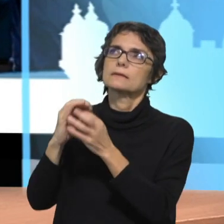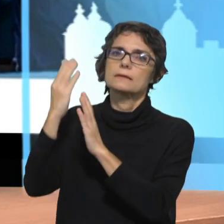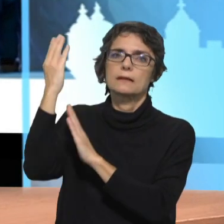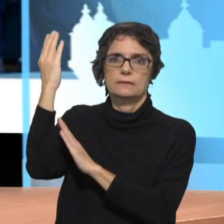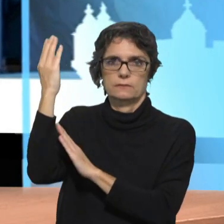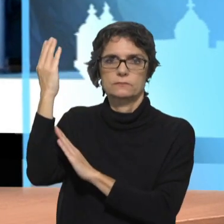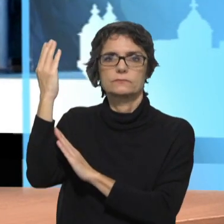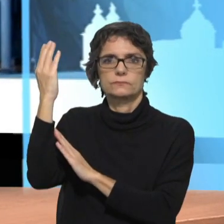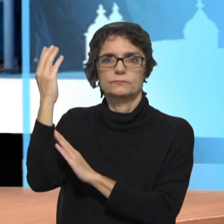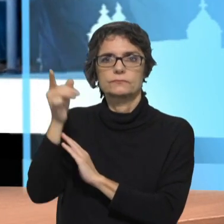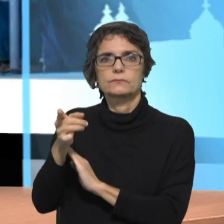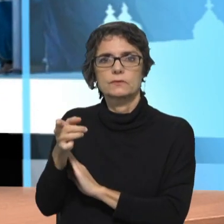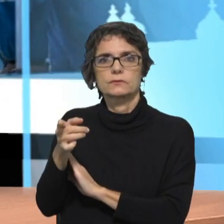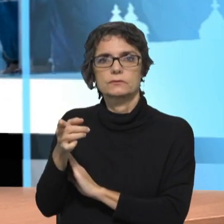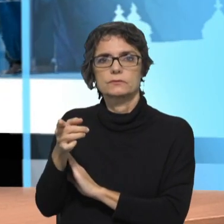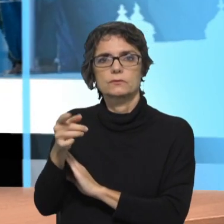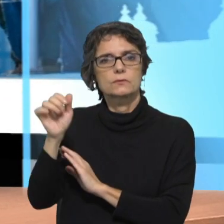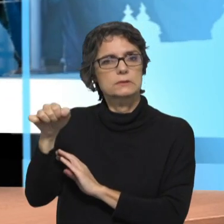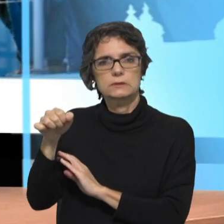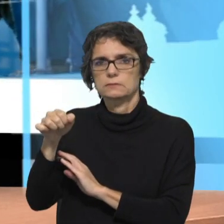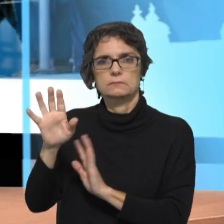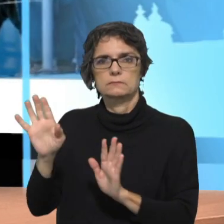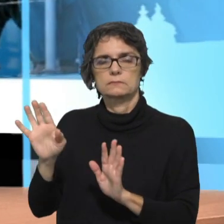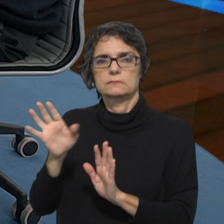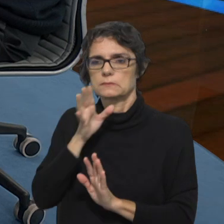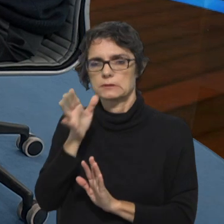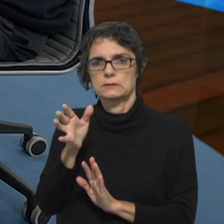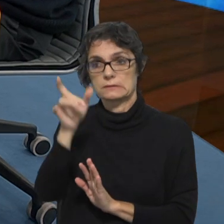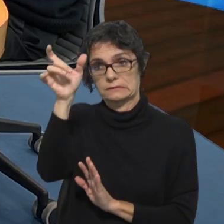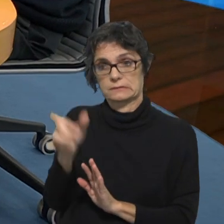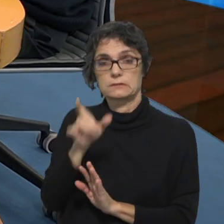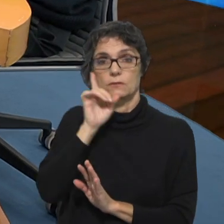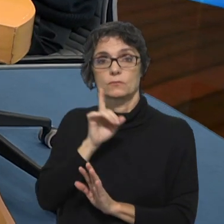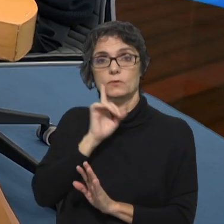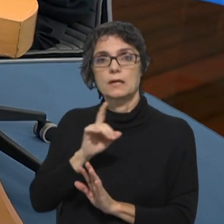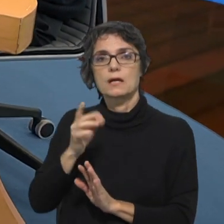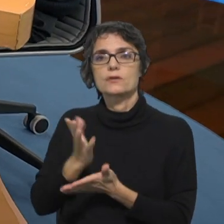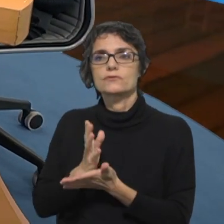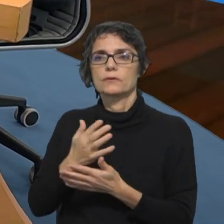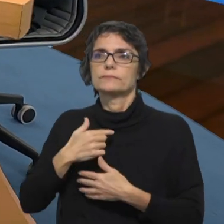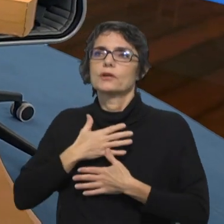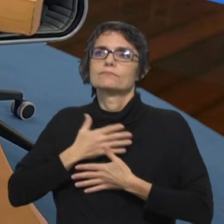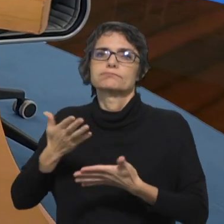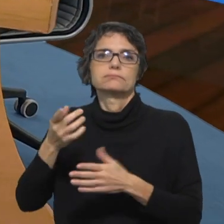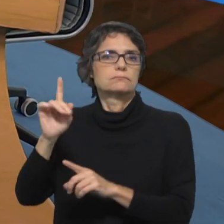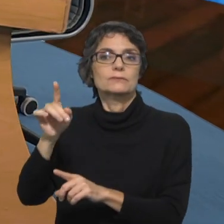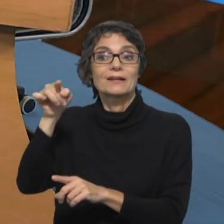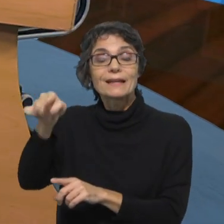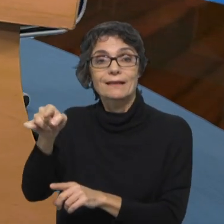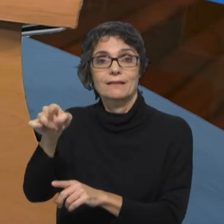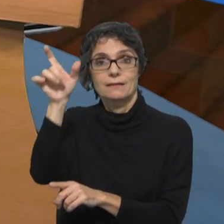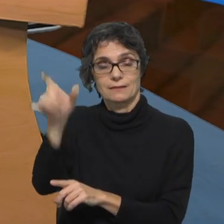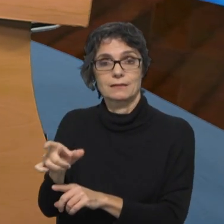sim incondicional e pronto. Nossa Senhora não é apenas a mulher da disponibilidade. Nossa Senhora é também